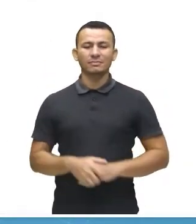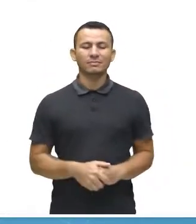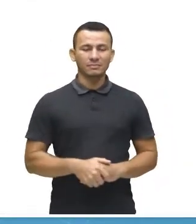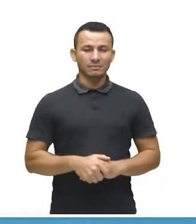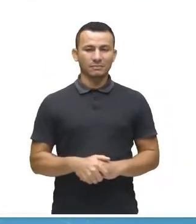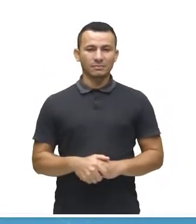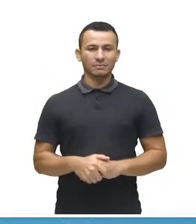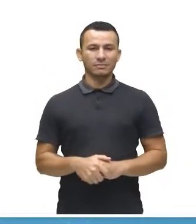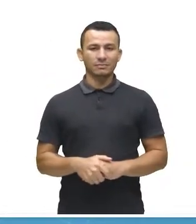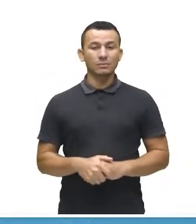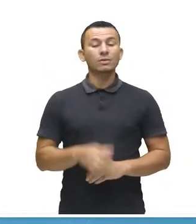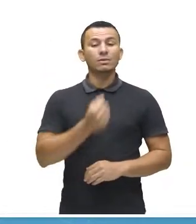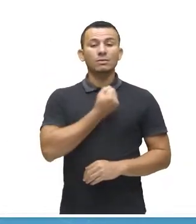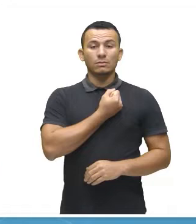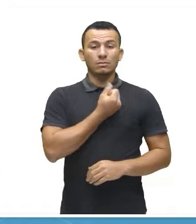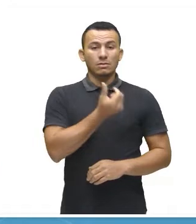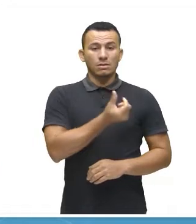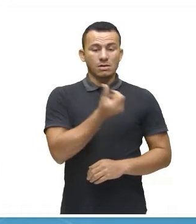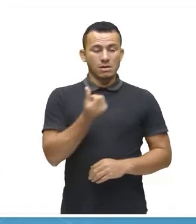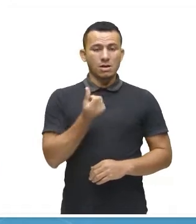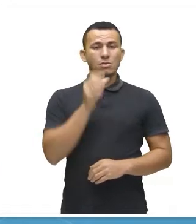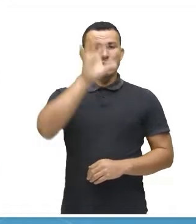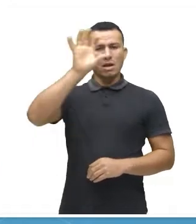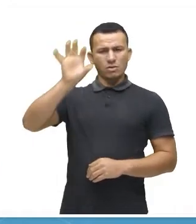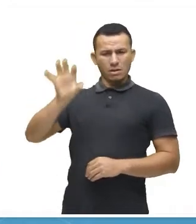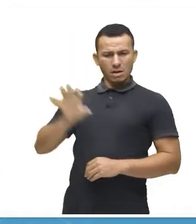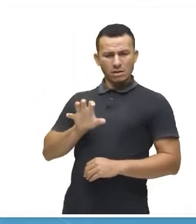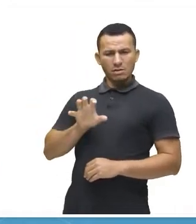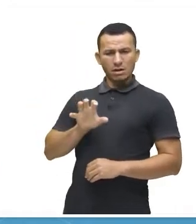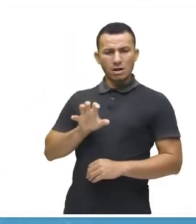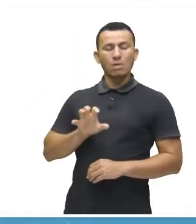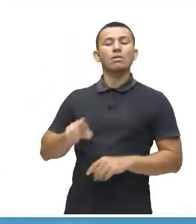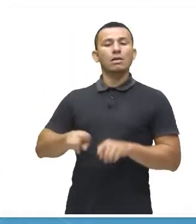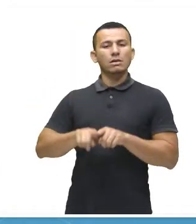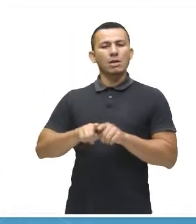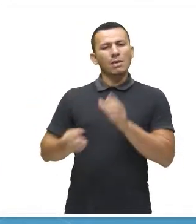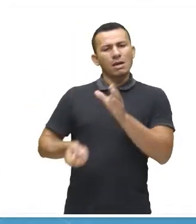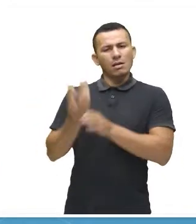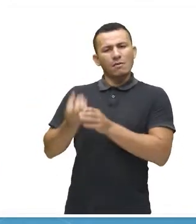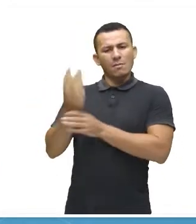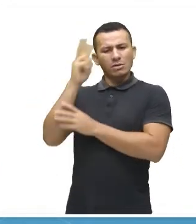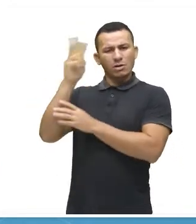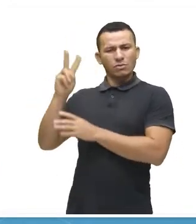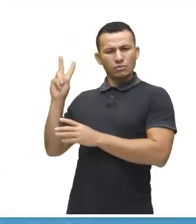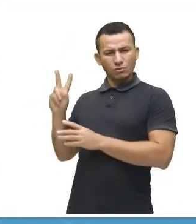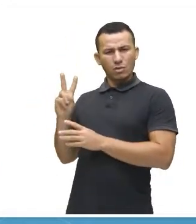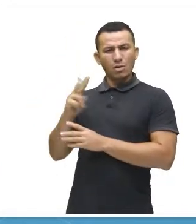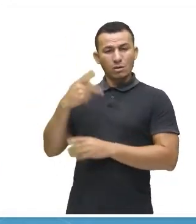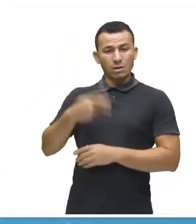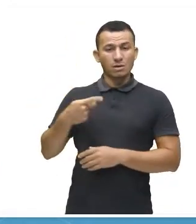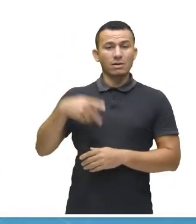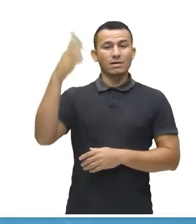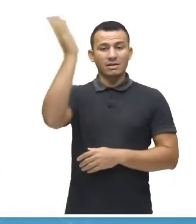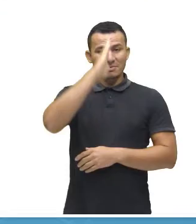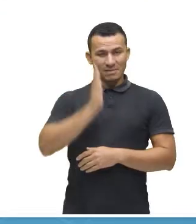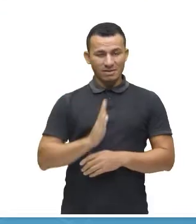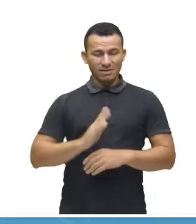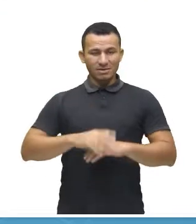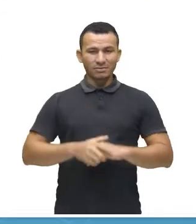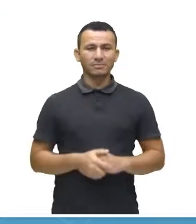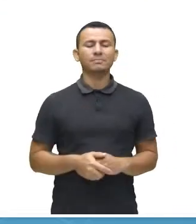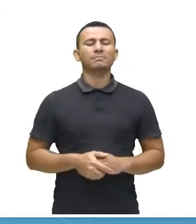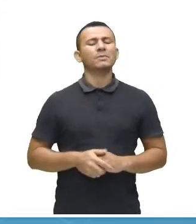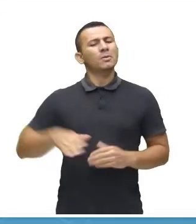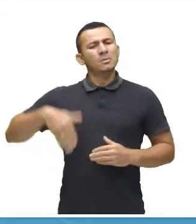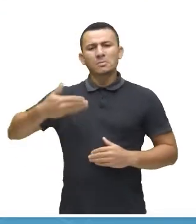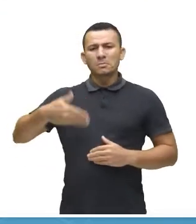aula 61, Regionalização e Formação Histórico-Territorial do Brasil. Né? Então, no